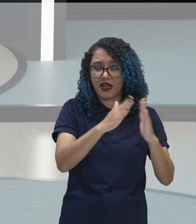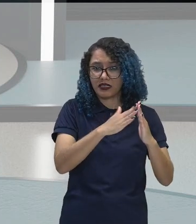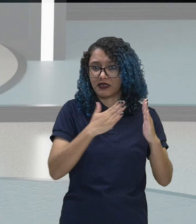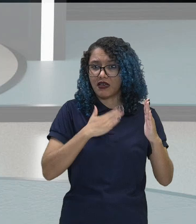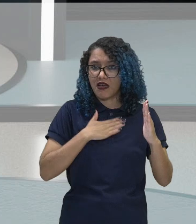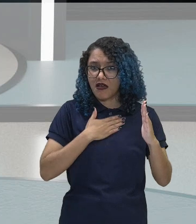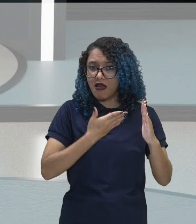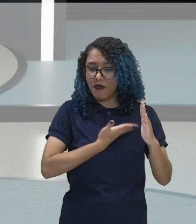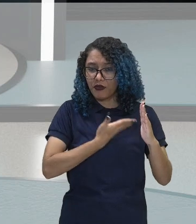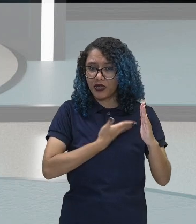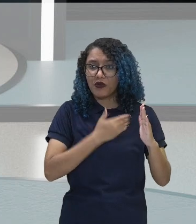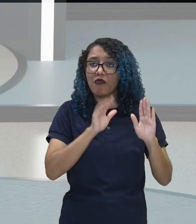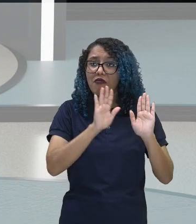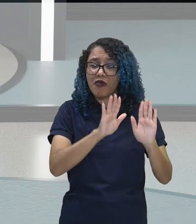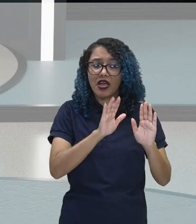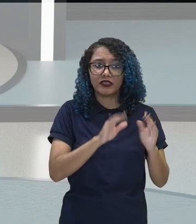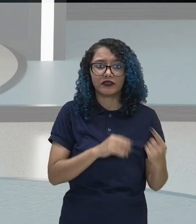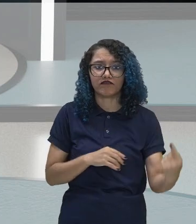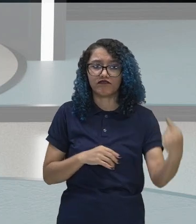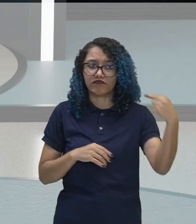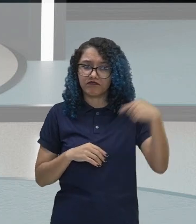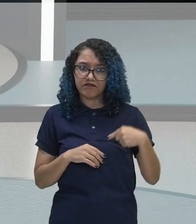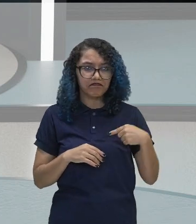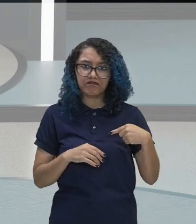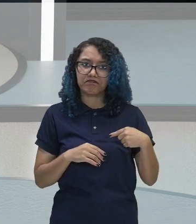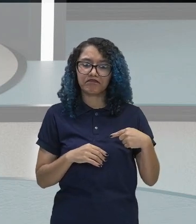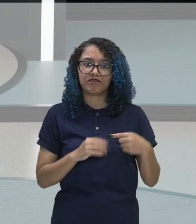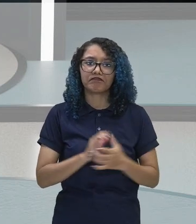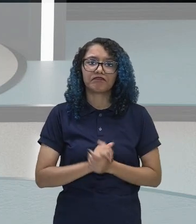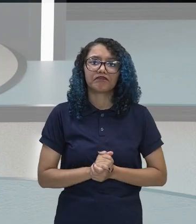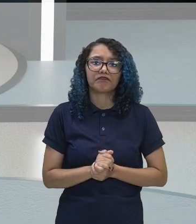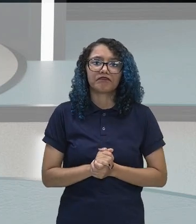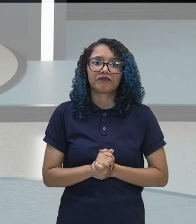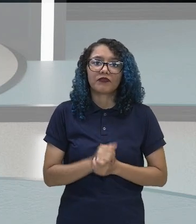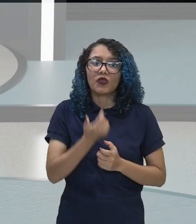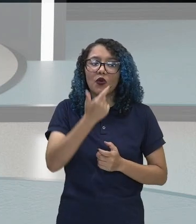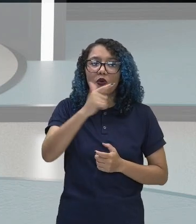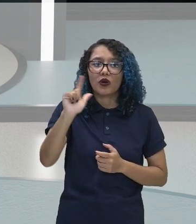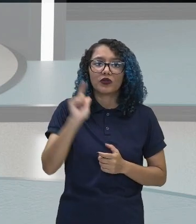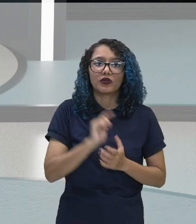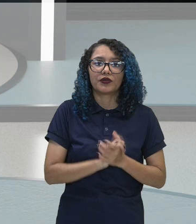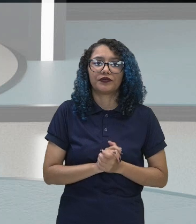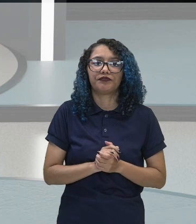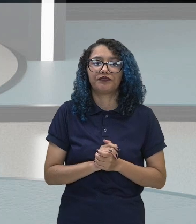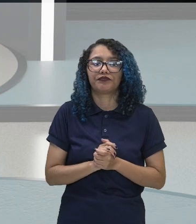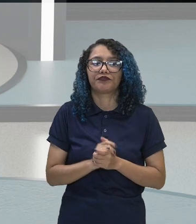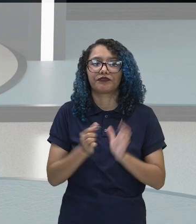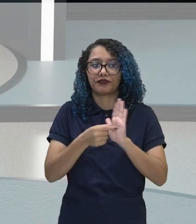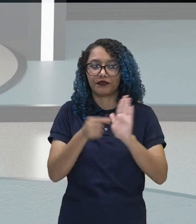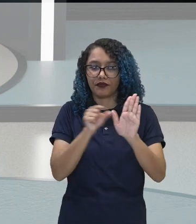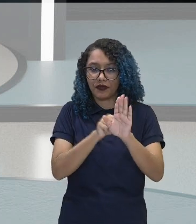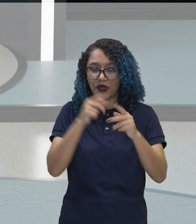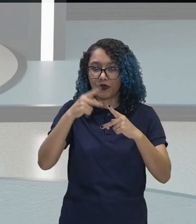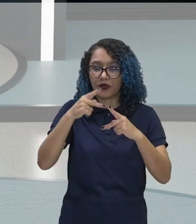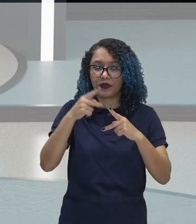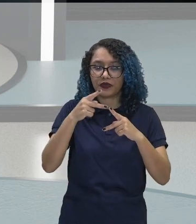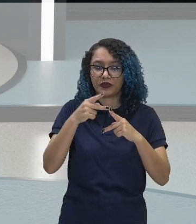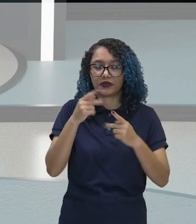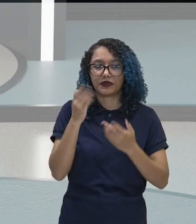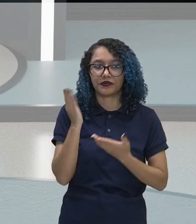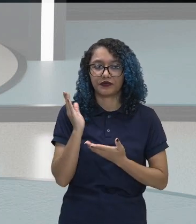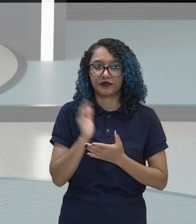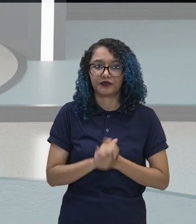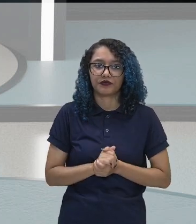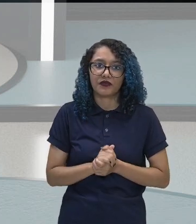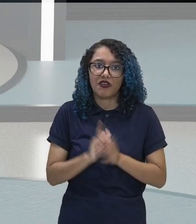de substantivo. Elipse de preposição. Aquele dia não